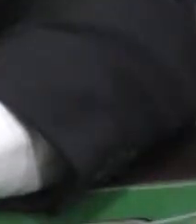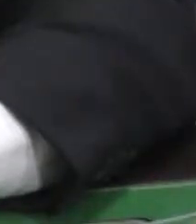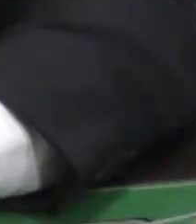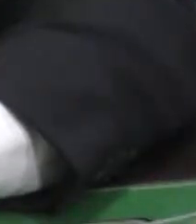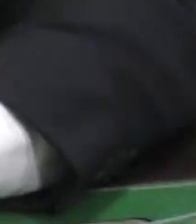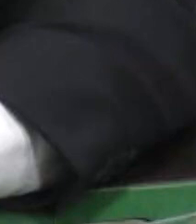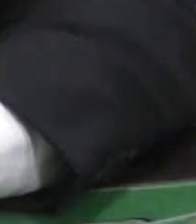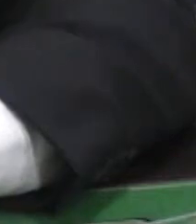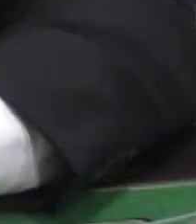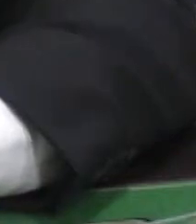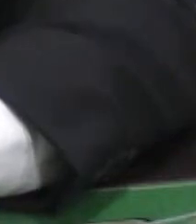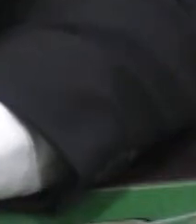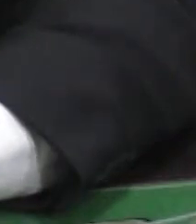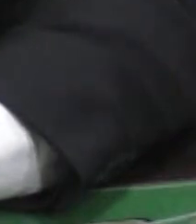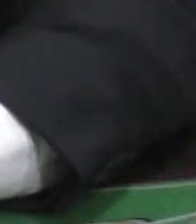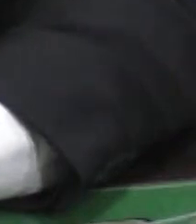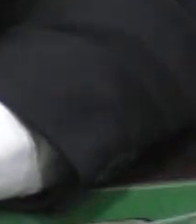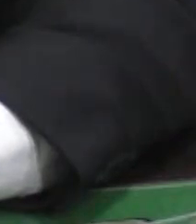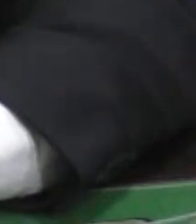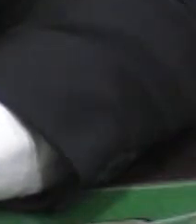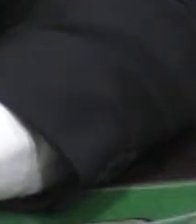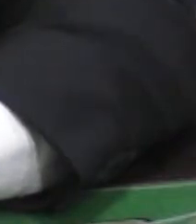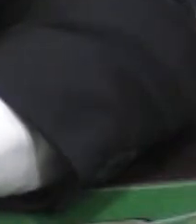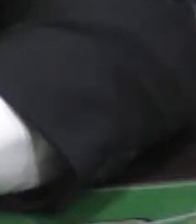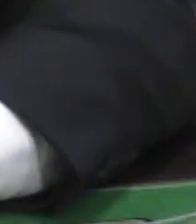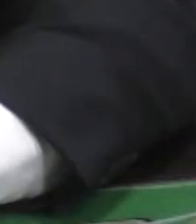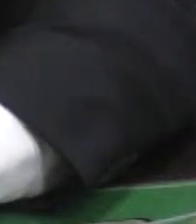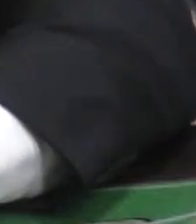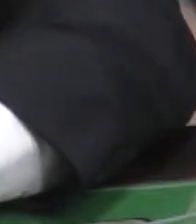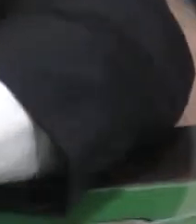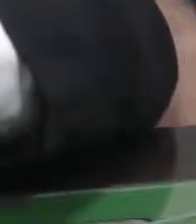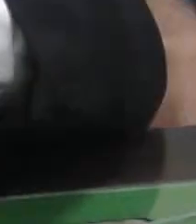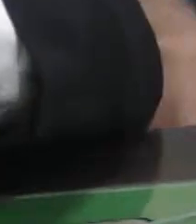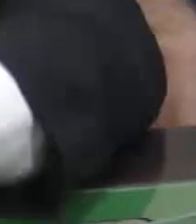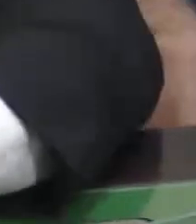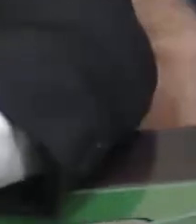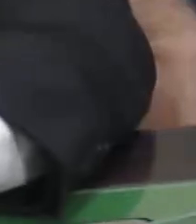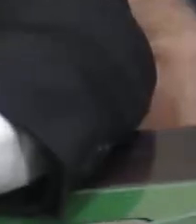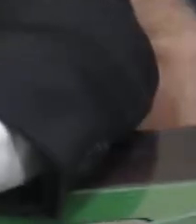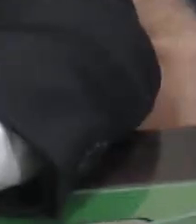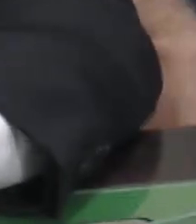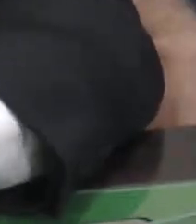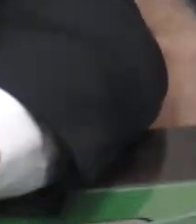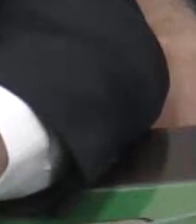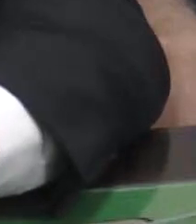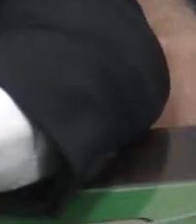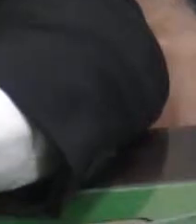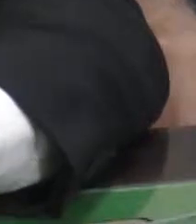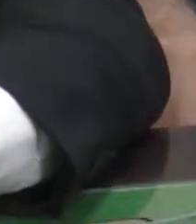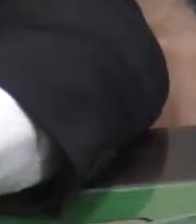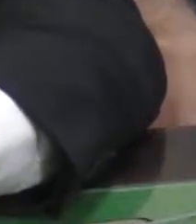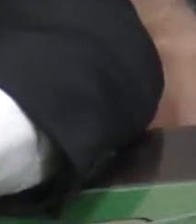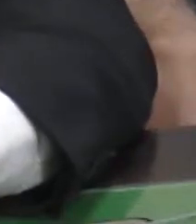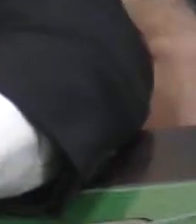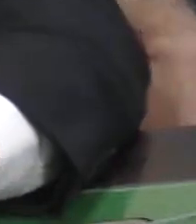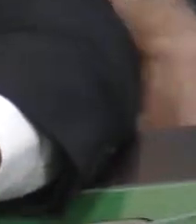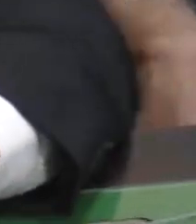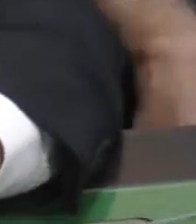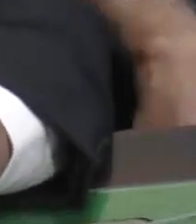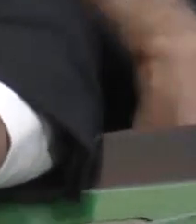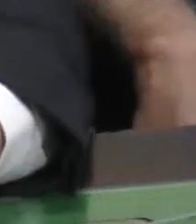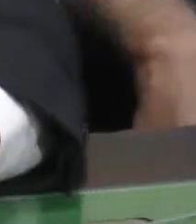imediatamente, além dos ofícios, para o Ministério Público Estadual, Polícia Federal, Ministério Público Federal, para todas as instâncias de investigação,